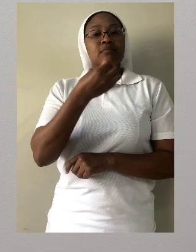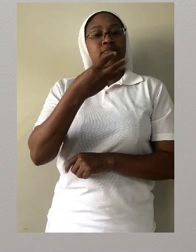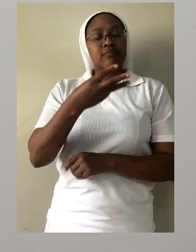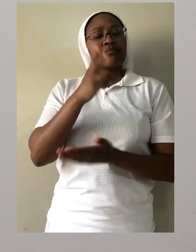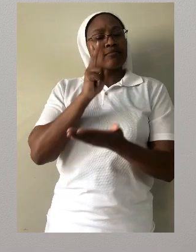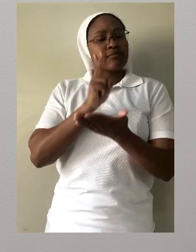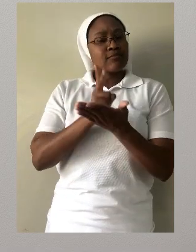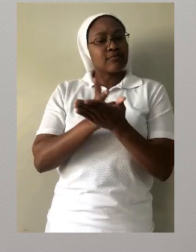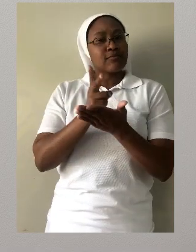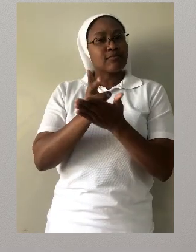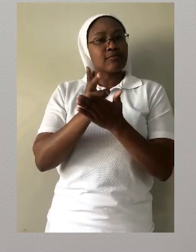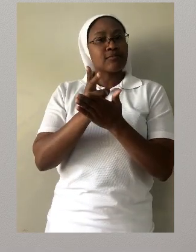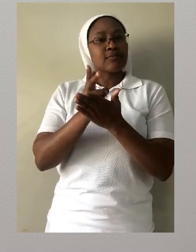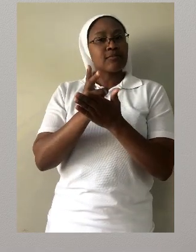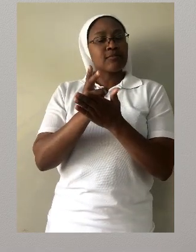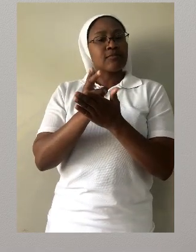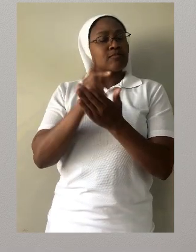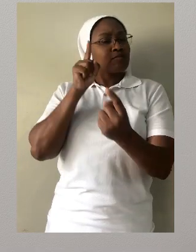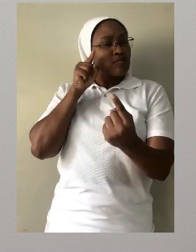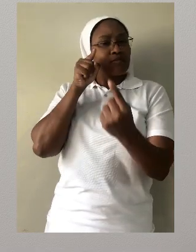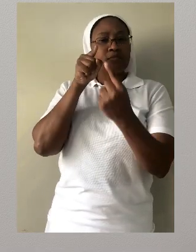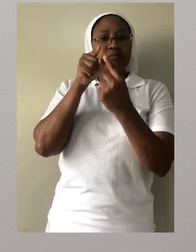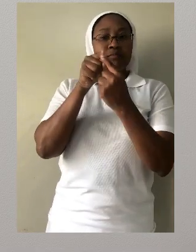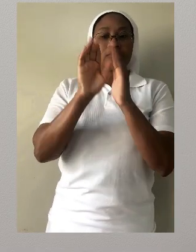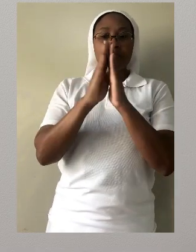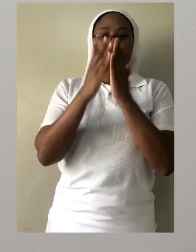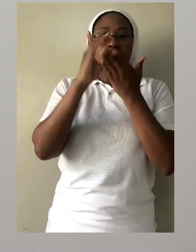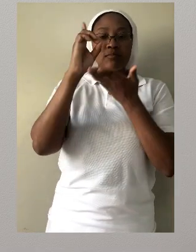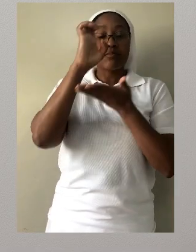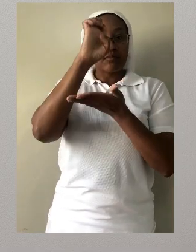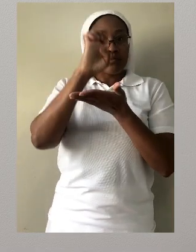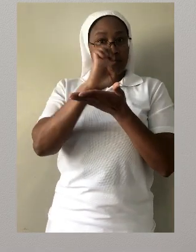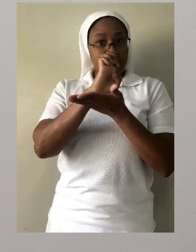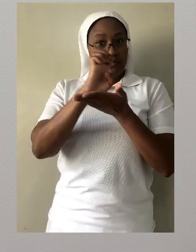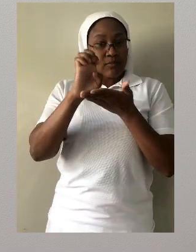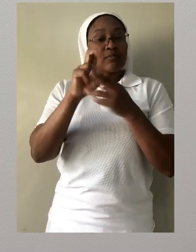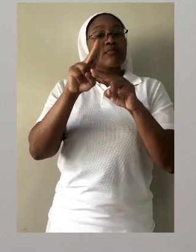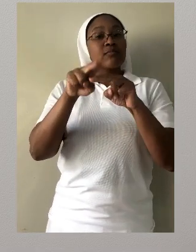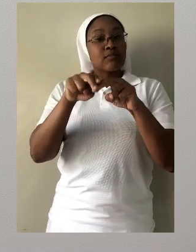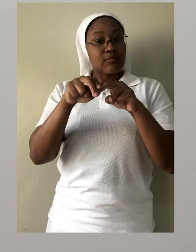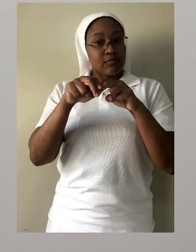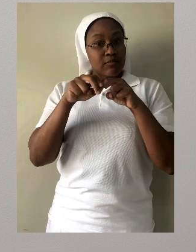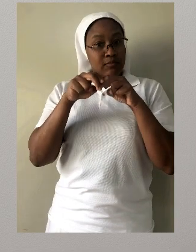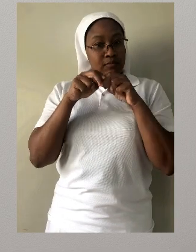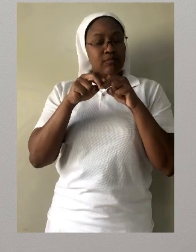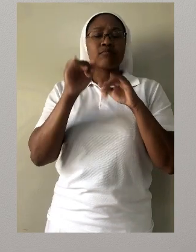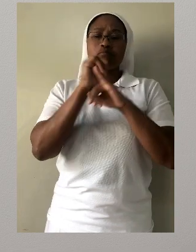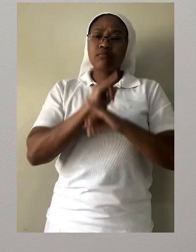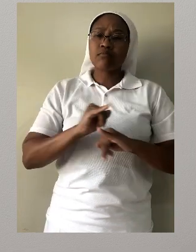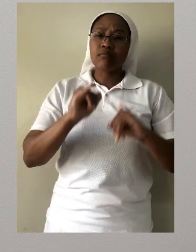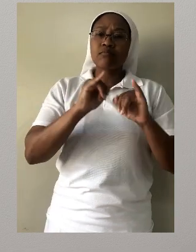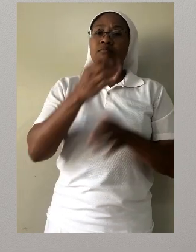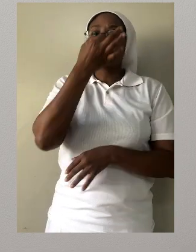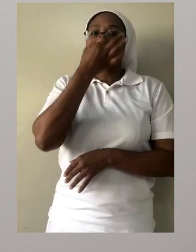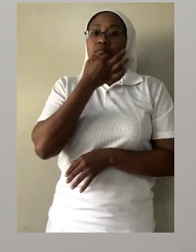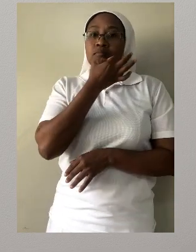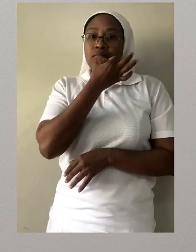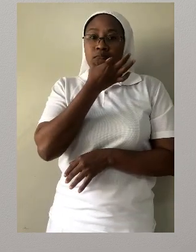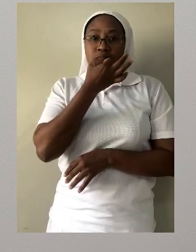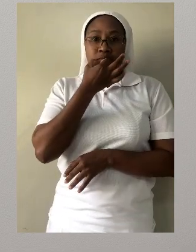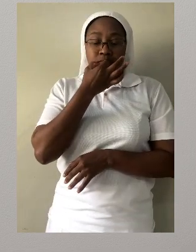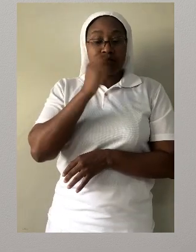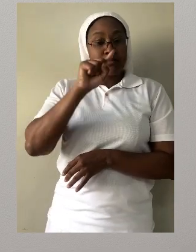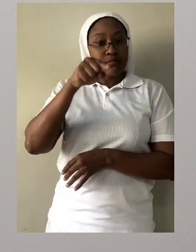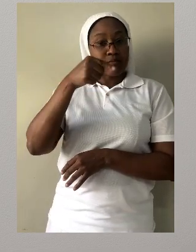63. Sempre o centro de toda a Escritura é o Evangelho, e por isso ele é proclamado na